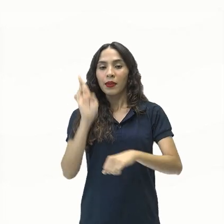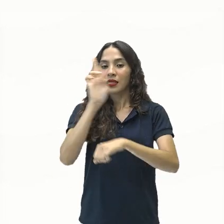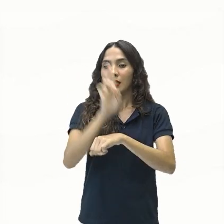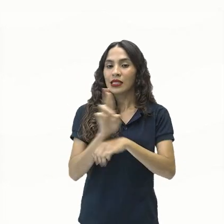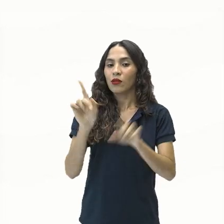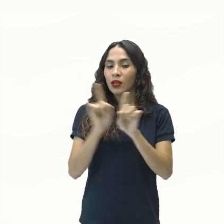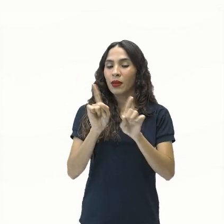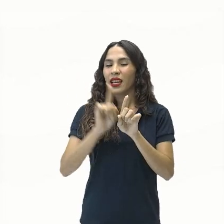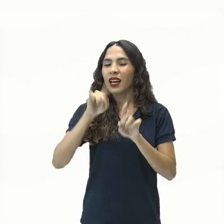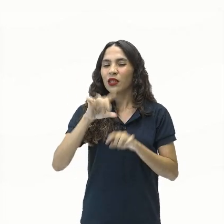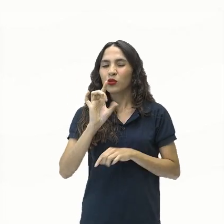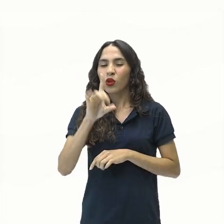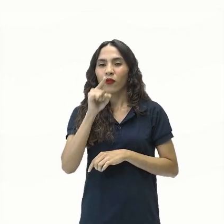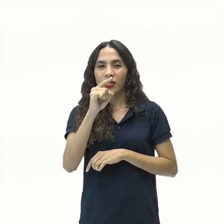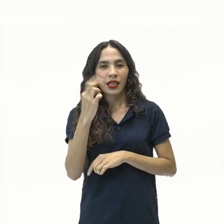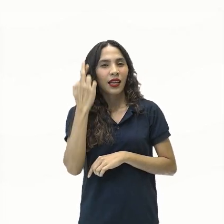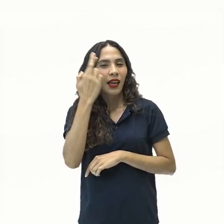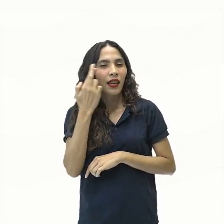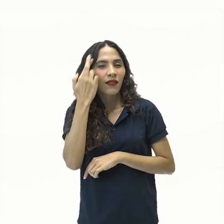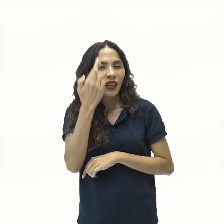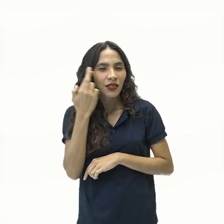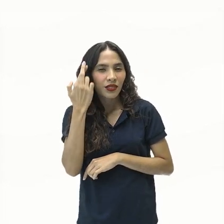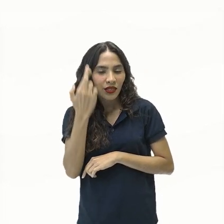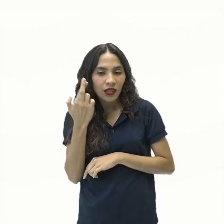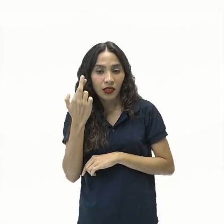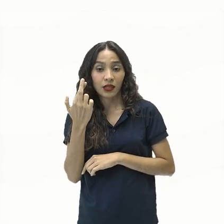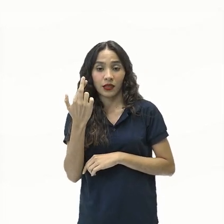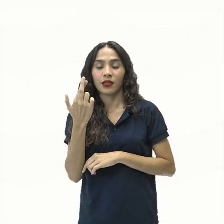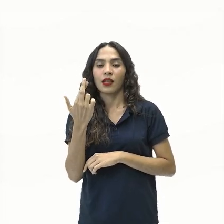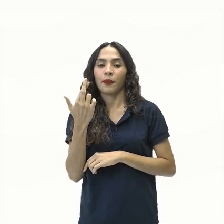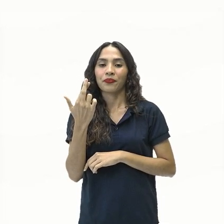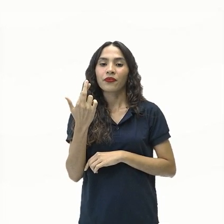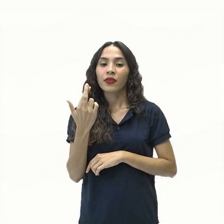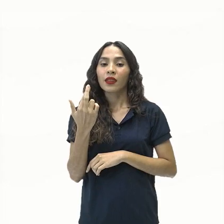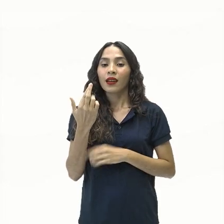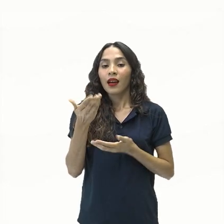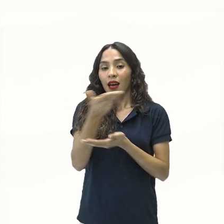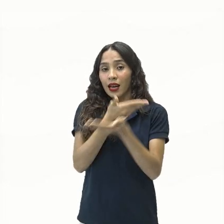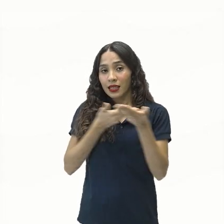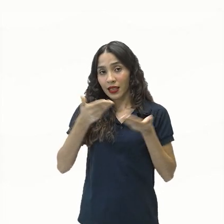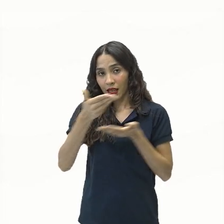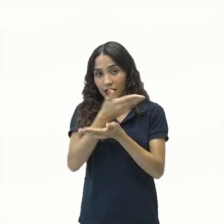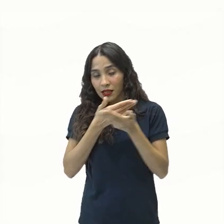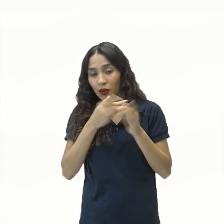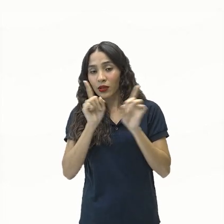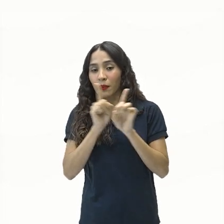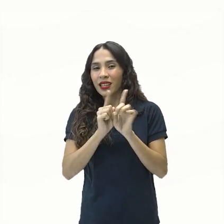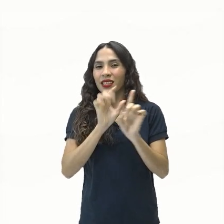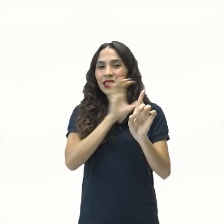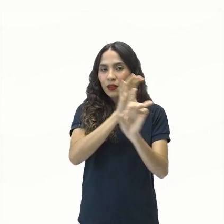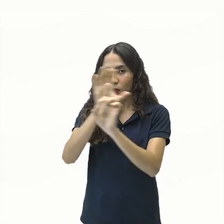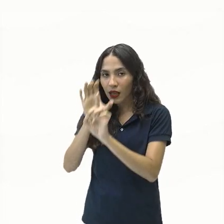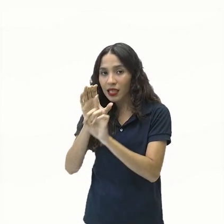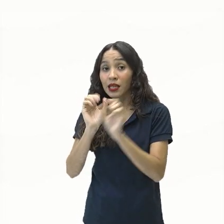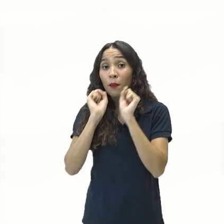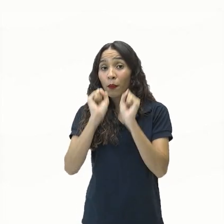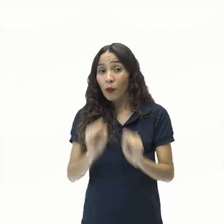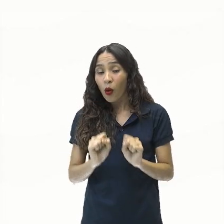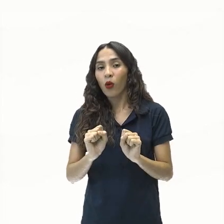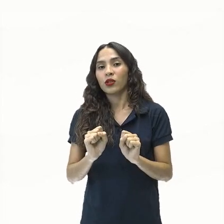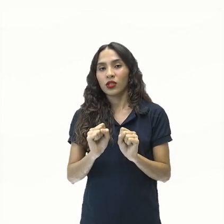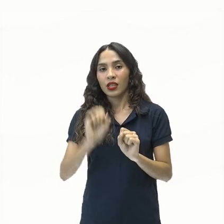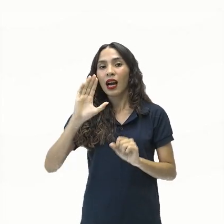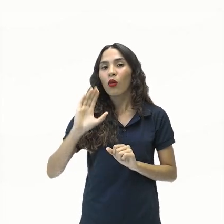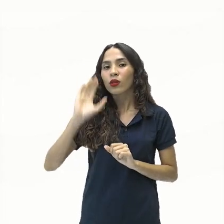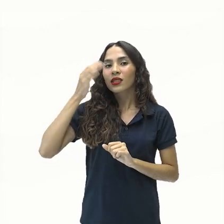aí é só para vocês refletirem um pouco sobre a interação e o impacto que o homem pode